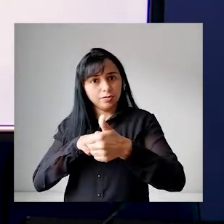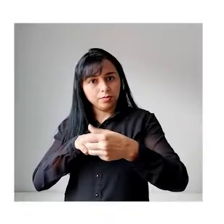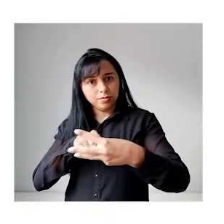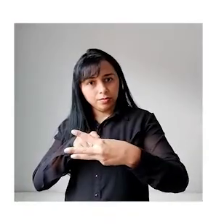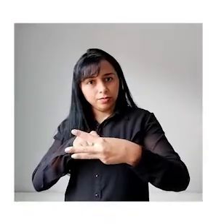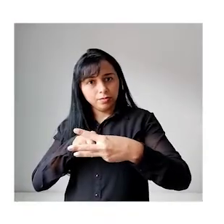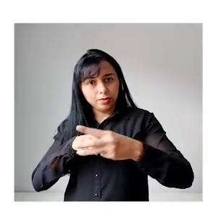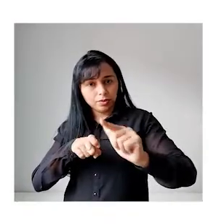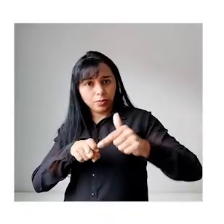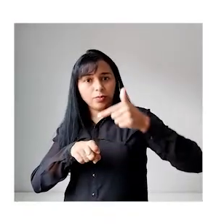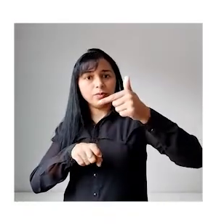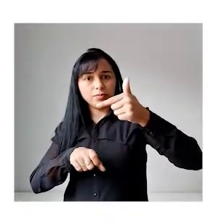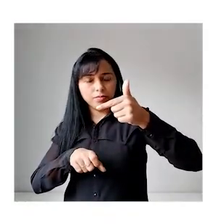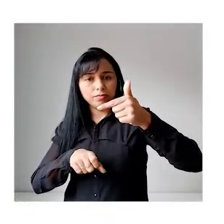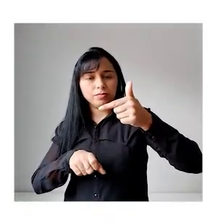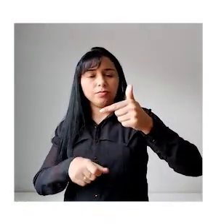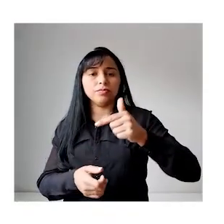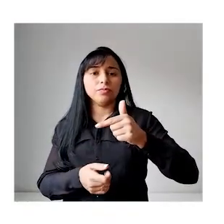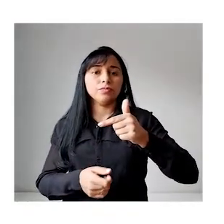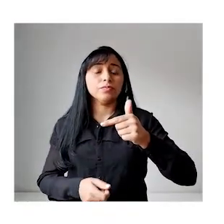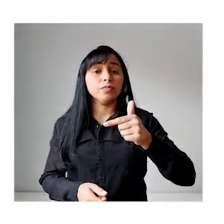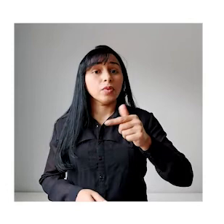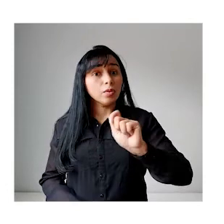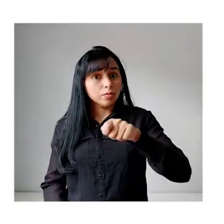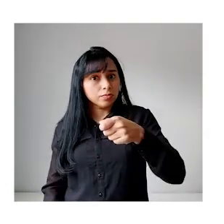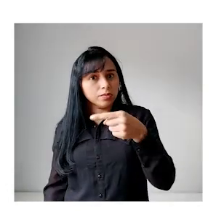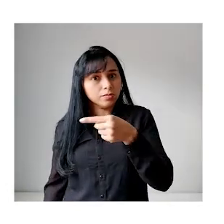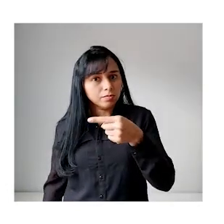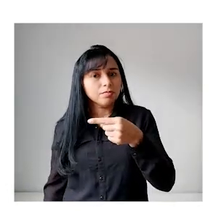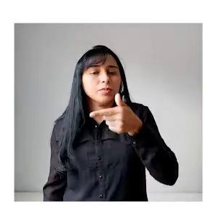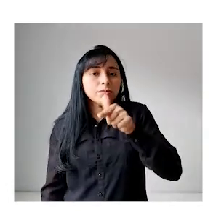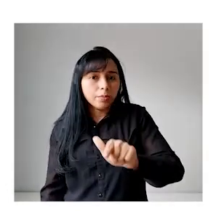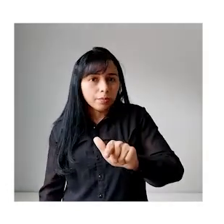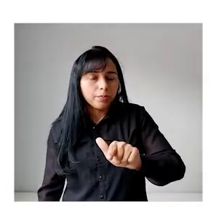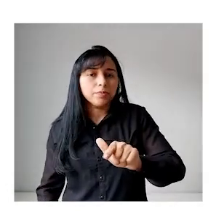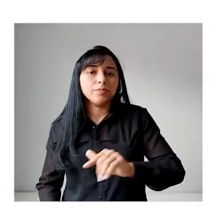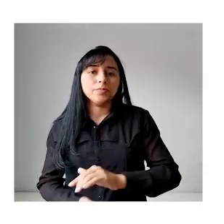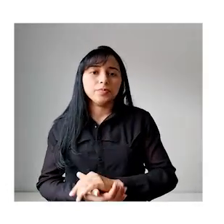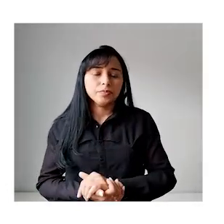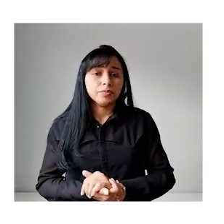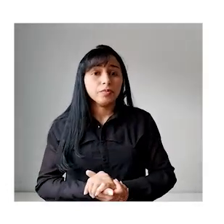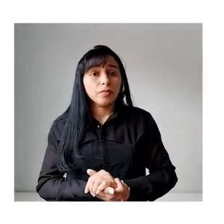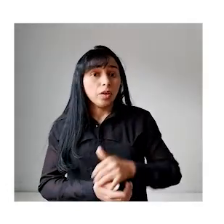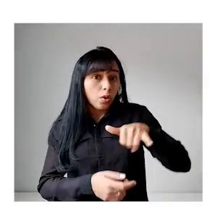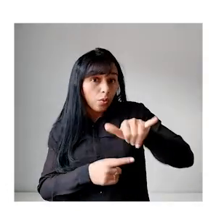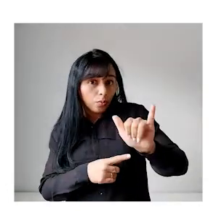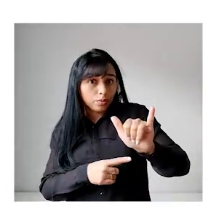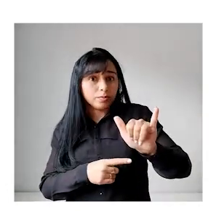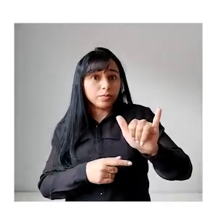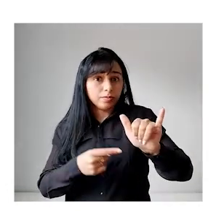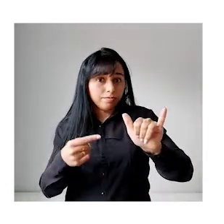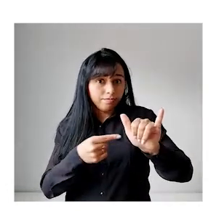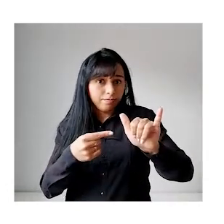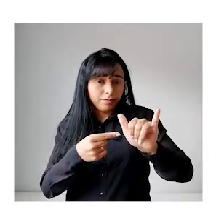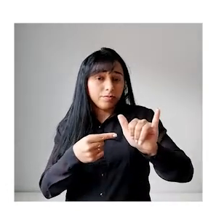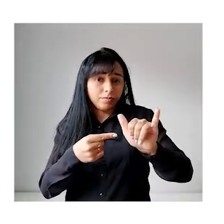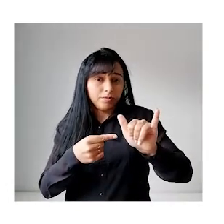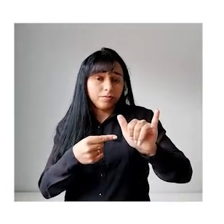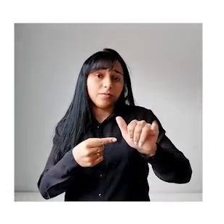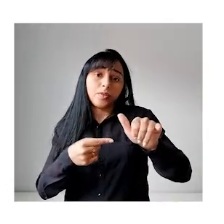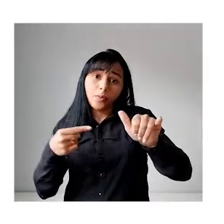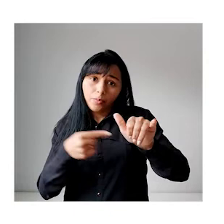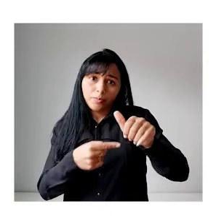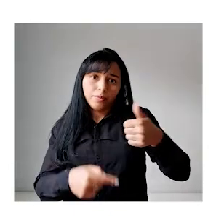então 13 ao quadrado, repete o sinal de menos, y já é negativo, que é menos 12,